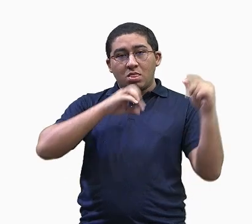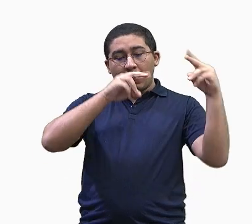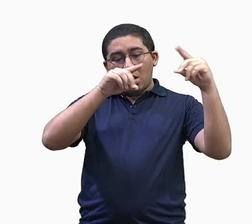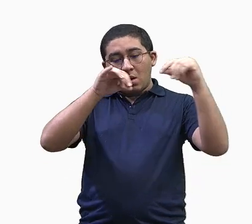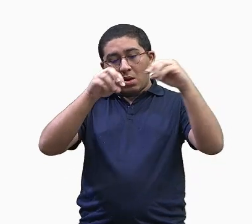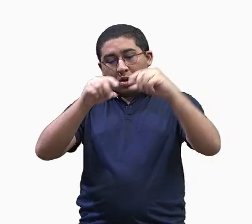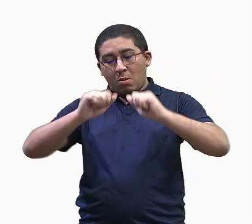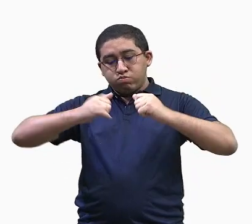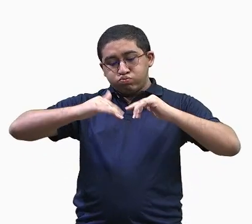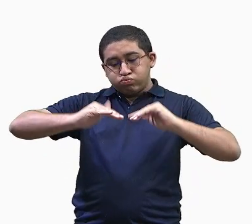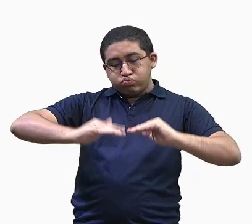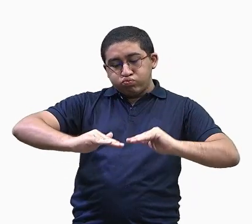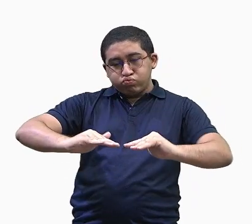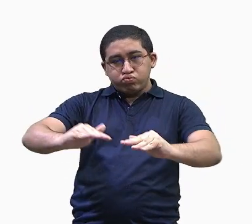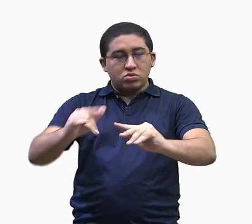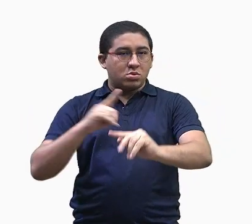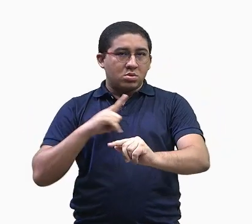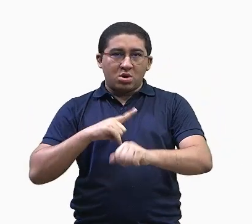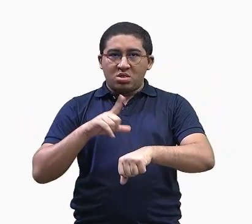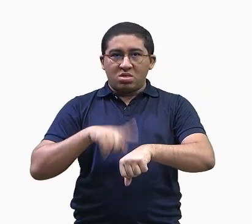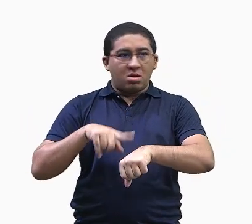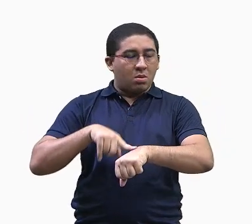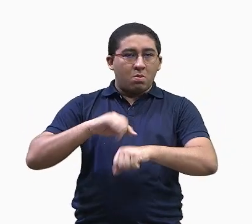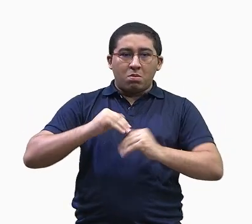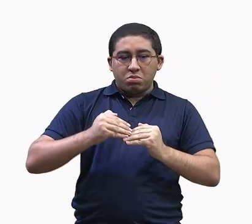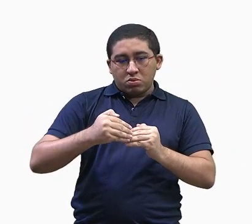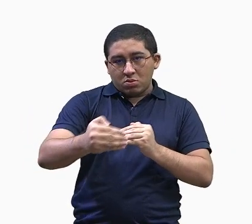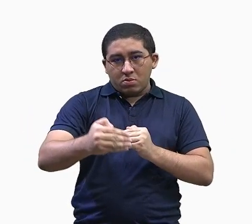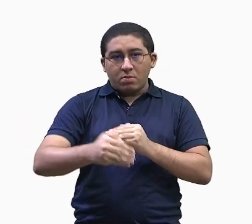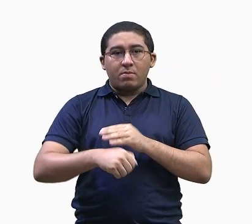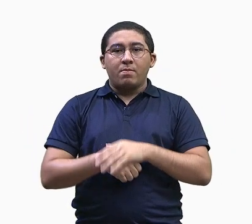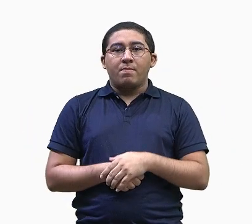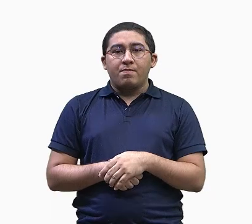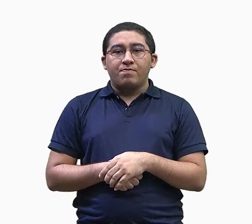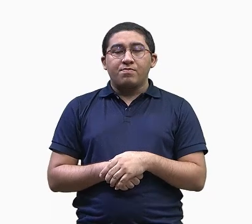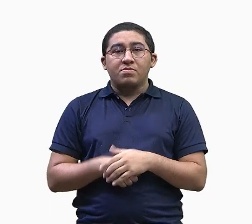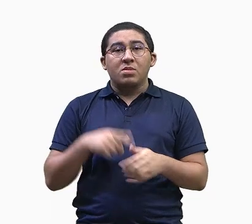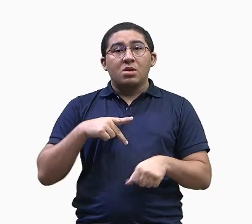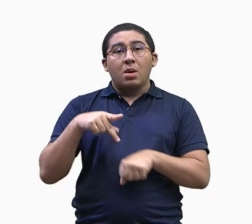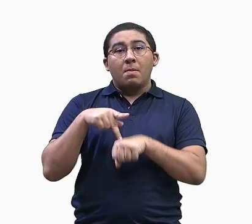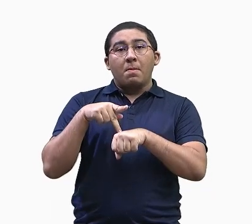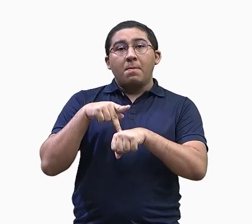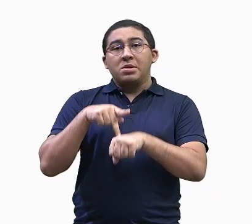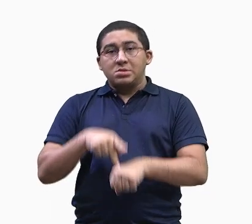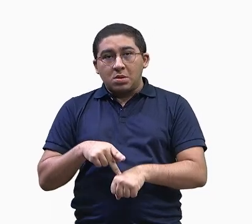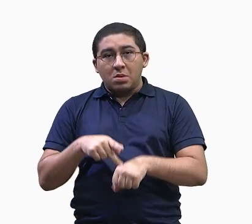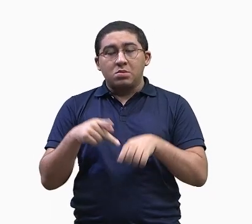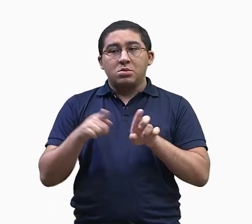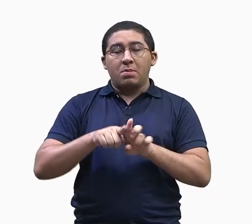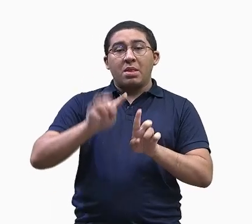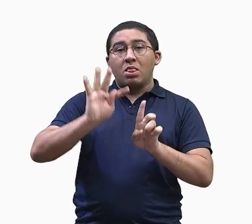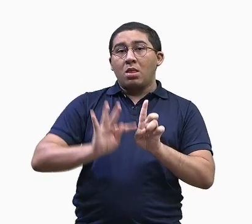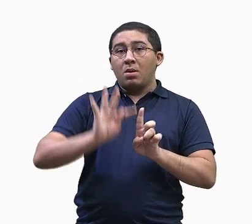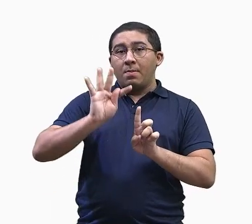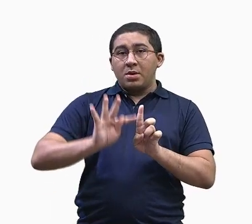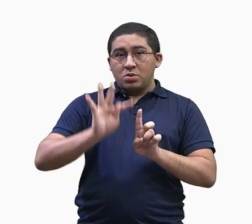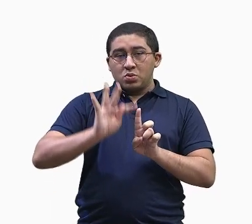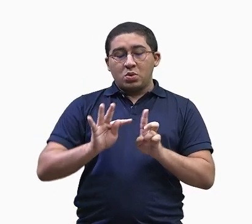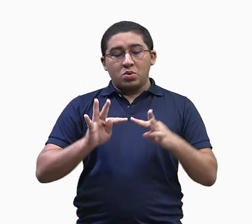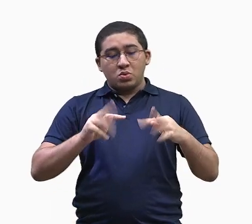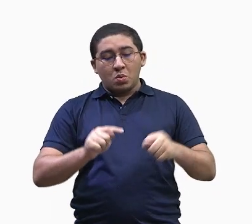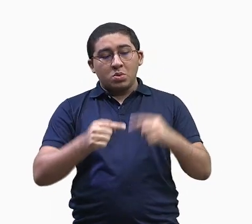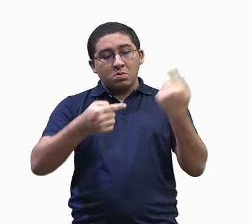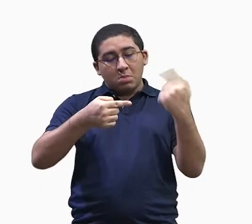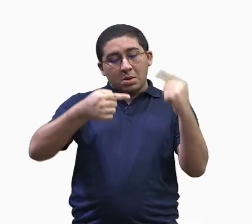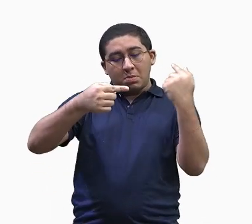camadas de sedimentos ao longo do tempo. E aí nós temos a pressão, as condições da temperatura, né? Que todos esses fatores eles